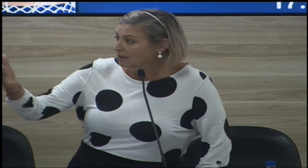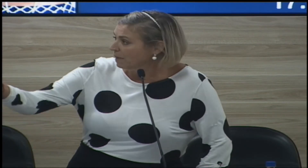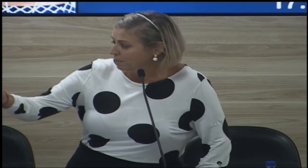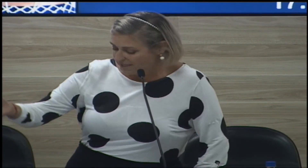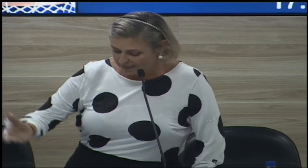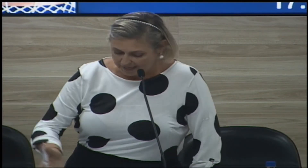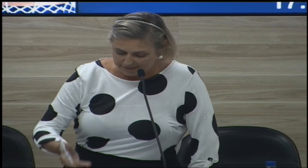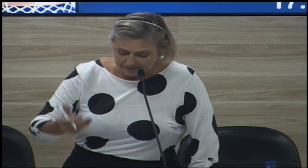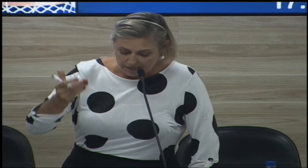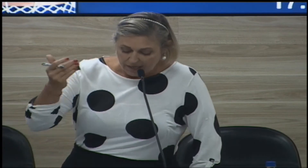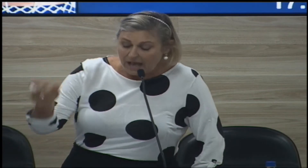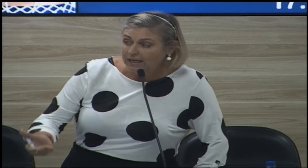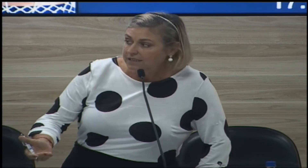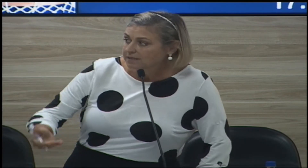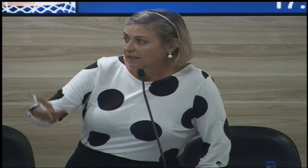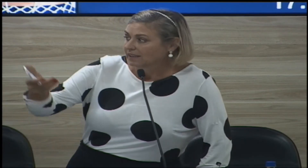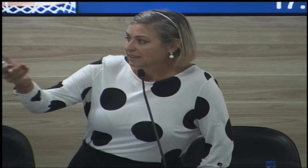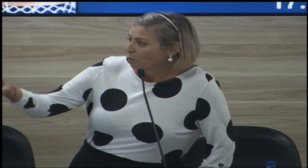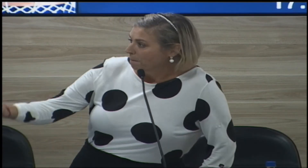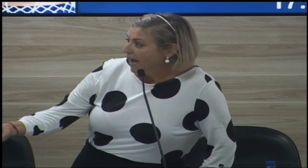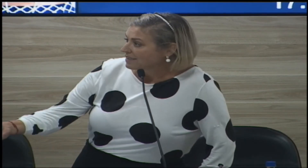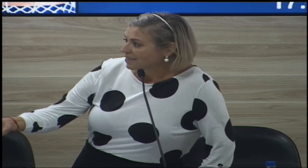a Érica Tanque.